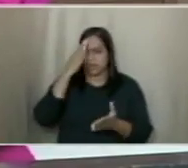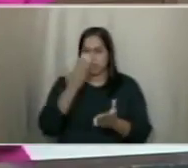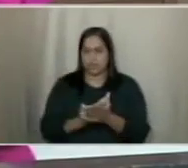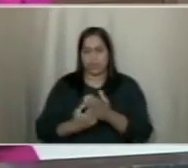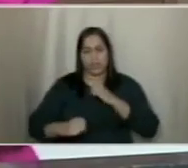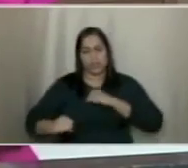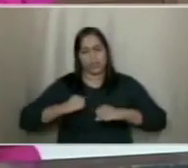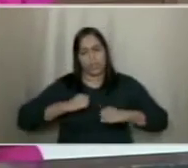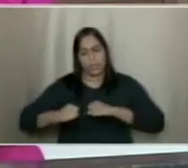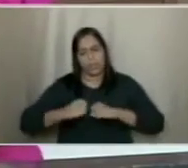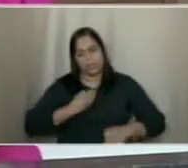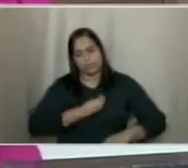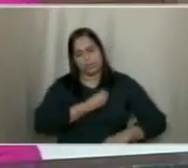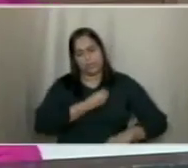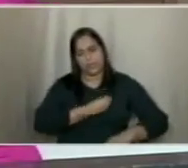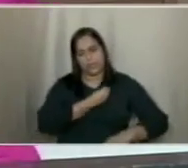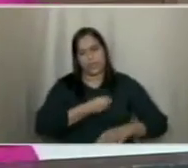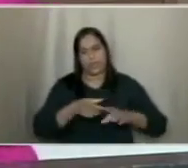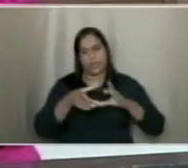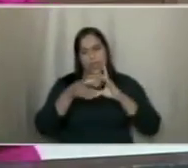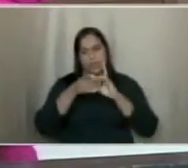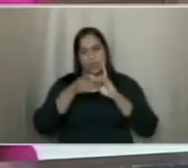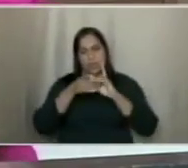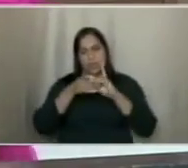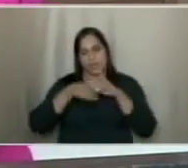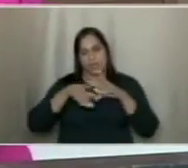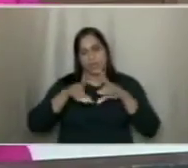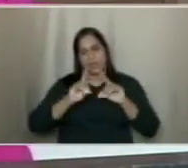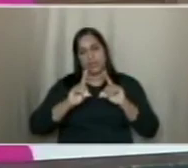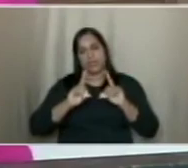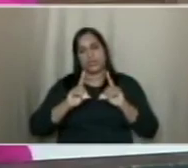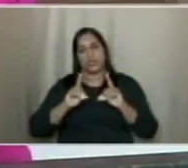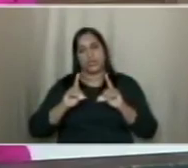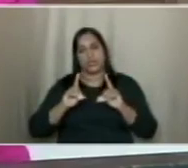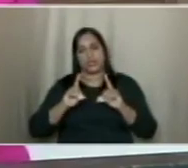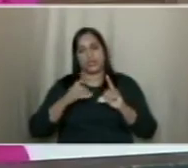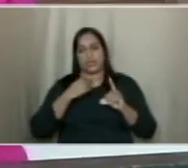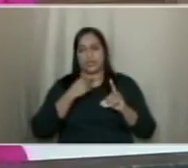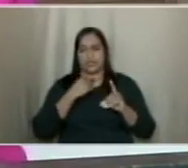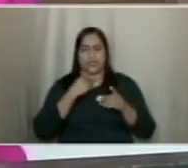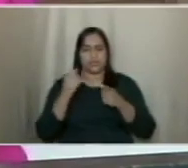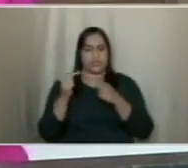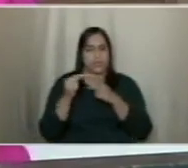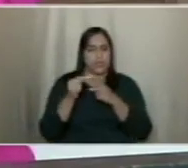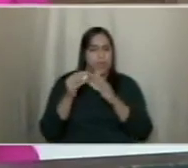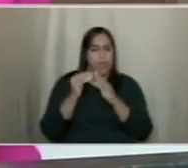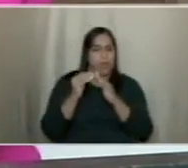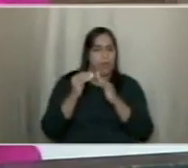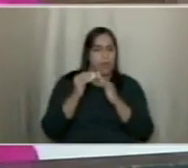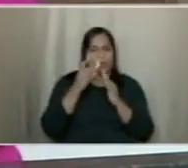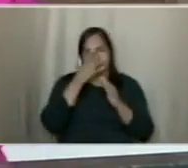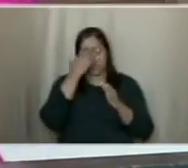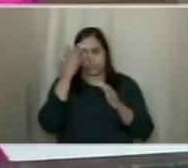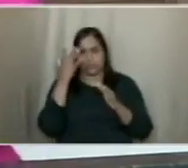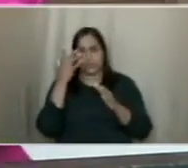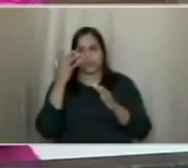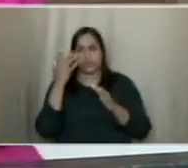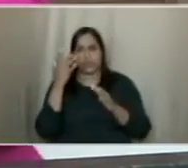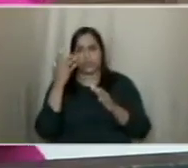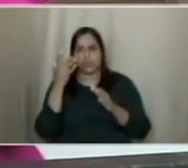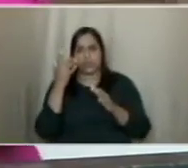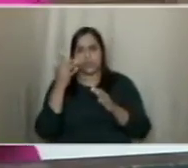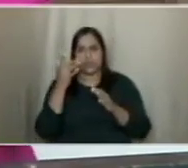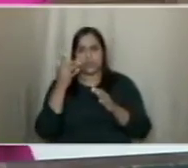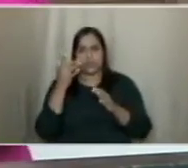debates eles têm que acontecer de forma democrática não posso concordar com a forma com as quais as pessoas se manifestam quando